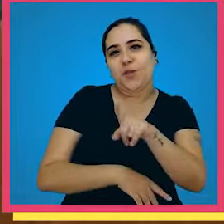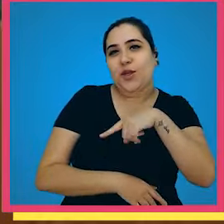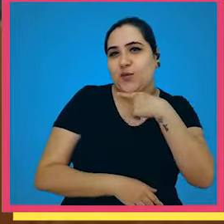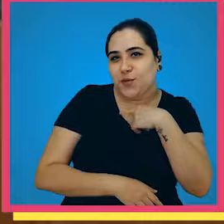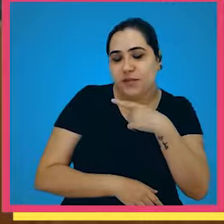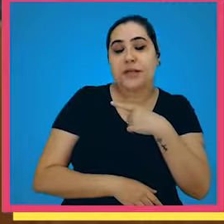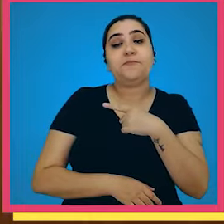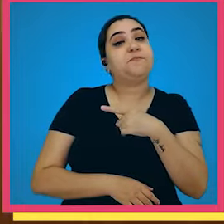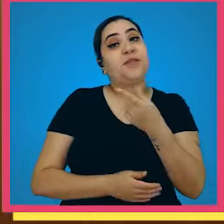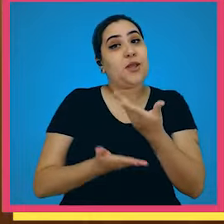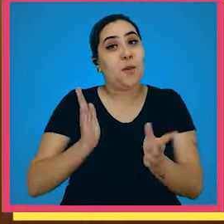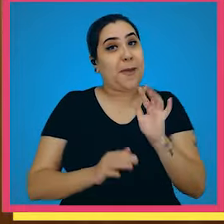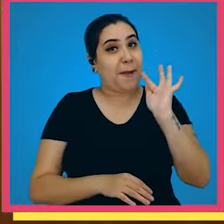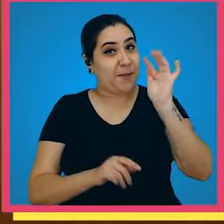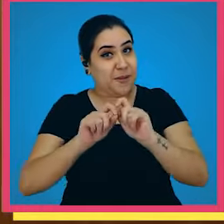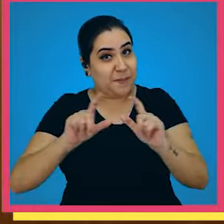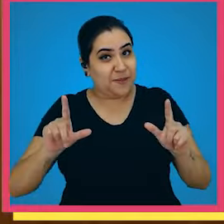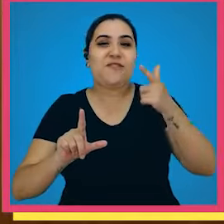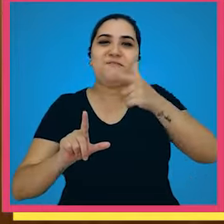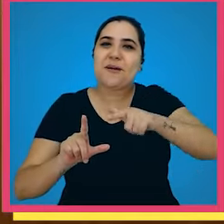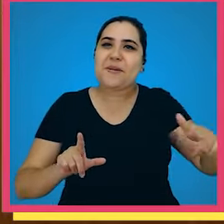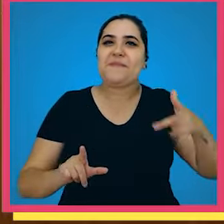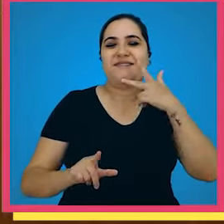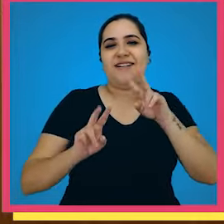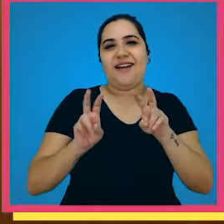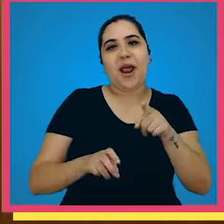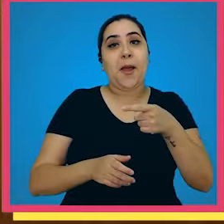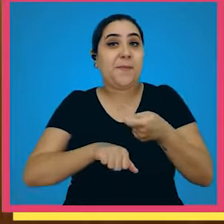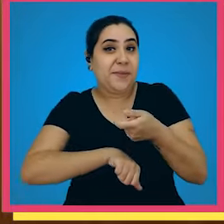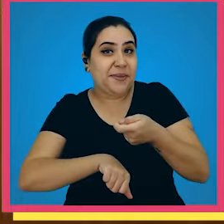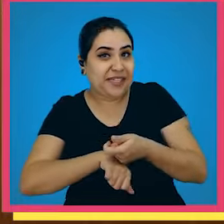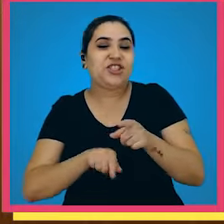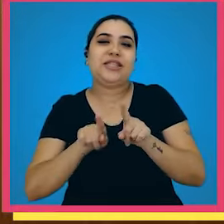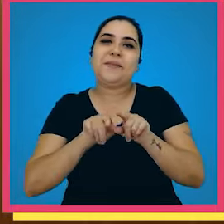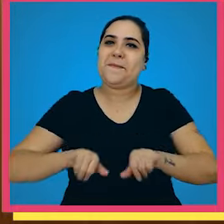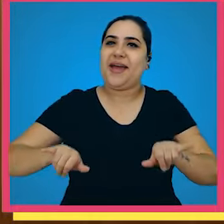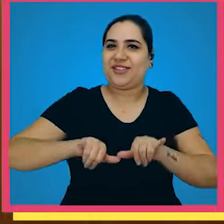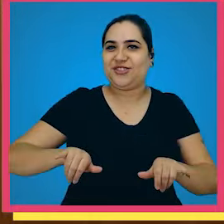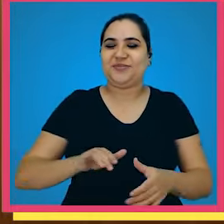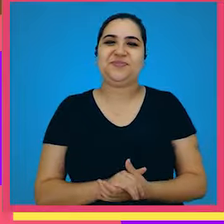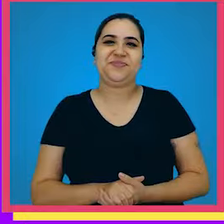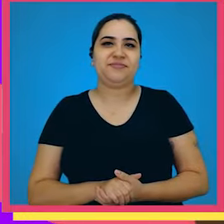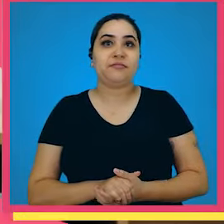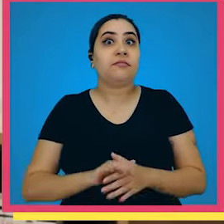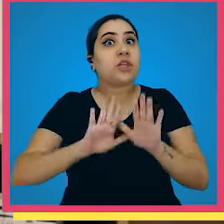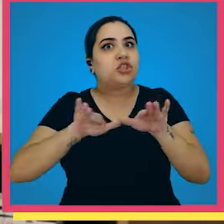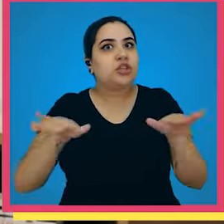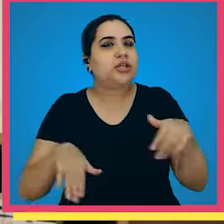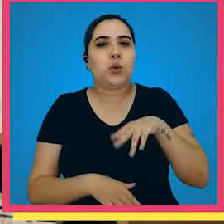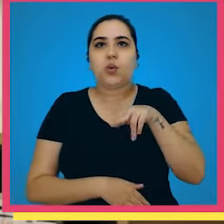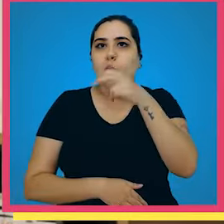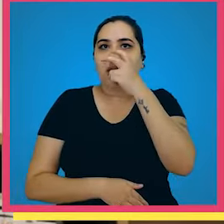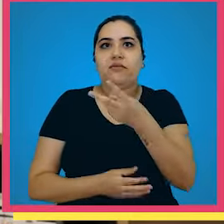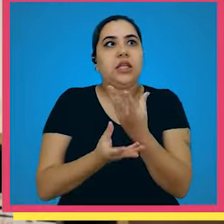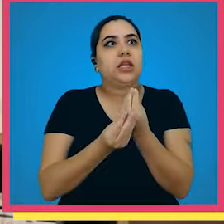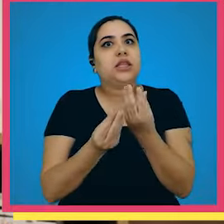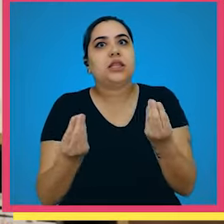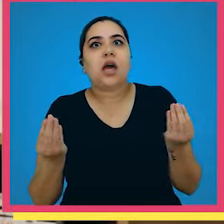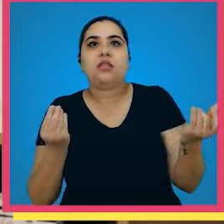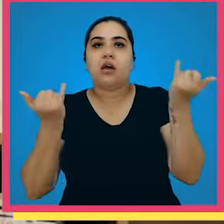pouco das suas dúvidas e não perca os próximos episódios, que ainda vamos falar muito sobre brindes e marketing. Gente, eu nunca